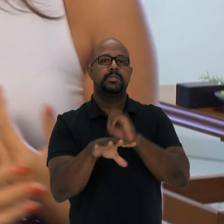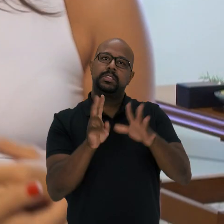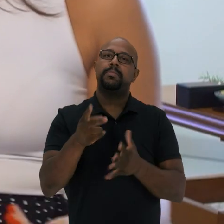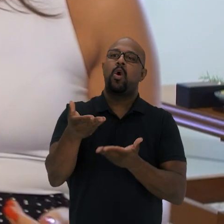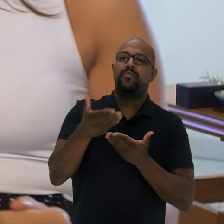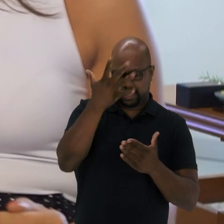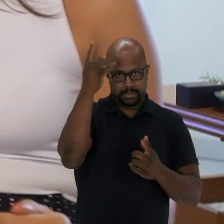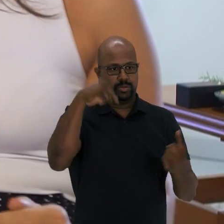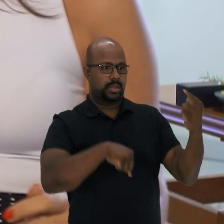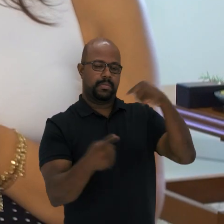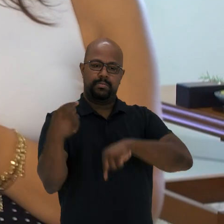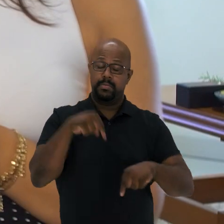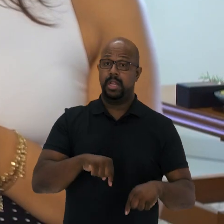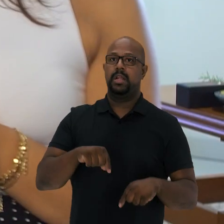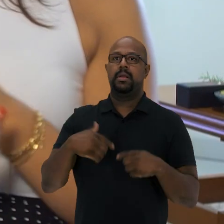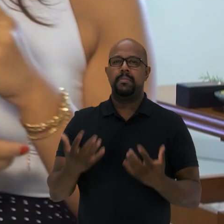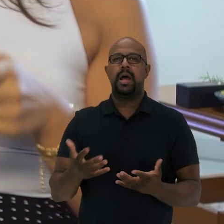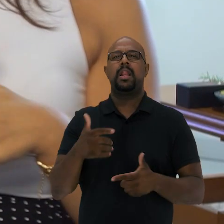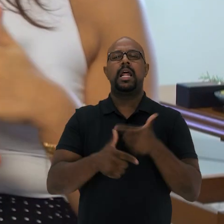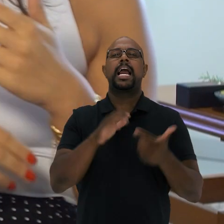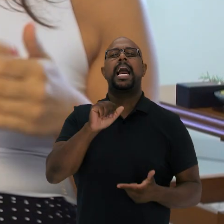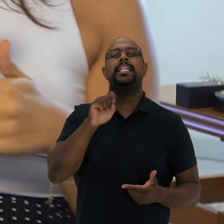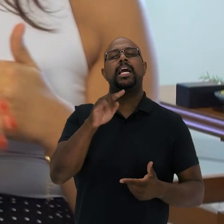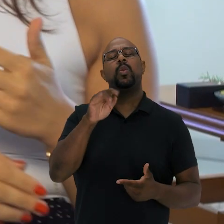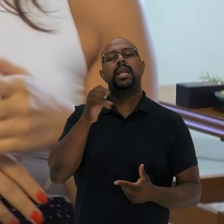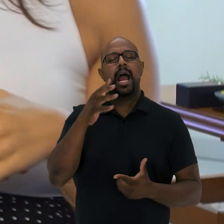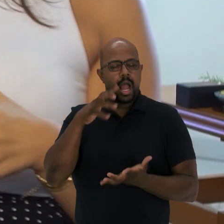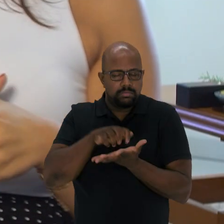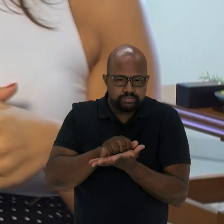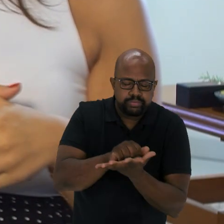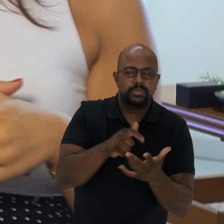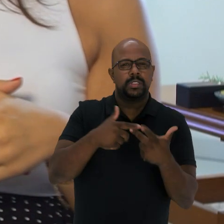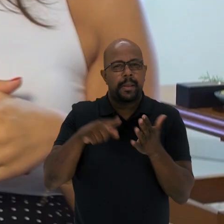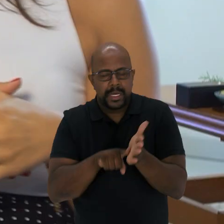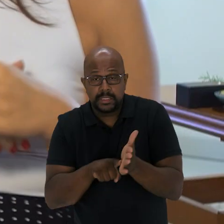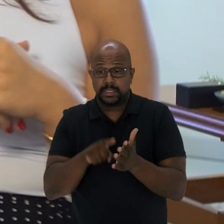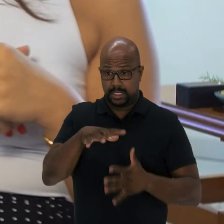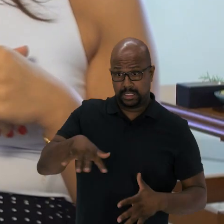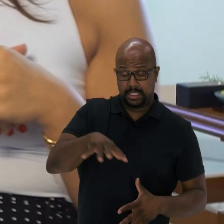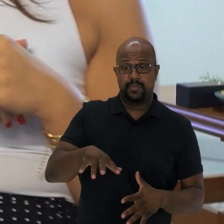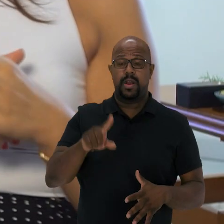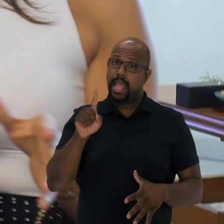Pedro, convidando as pessoas para virem. O trabalho de catalogação, de pesquisa, né, desse acervo, ele é